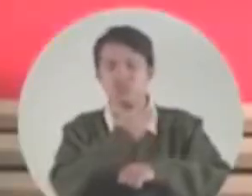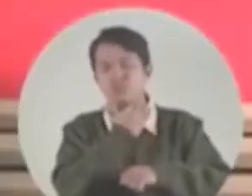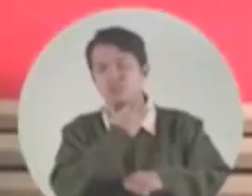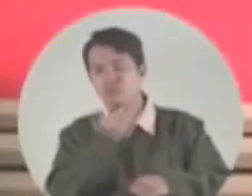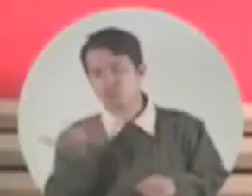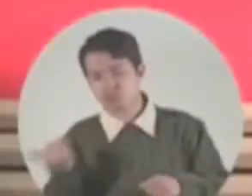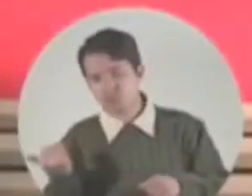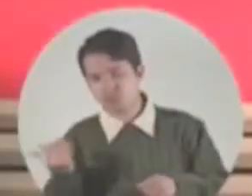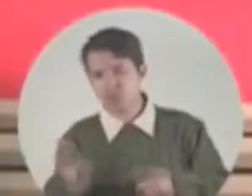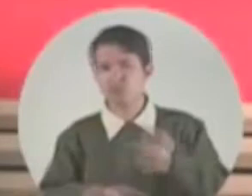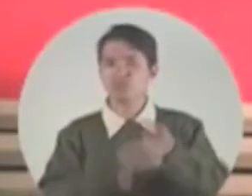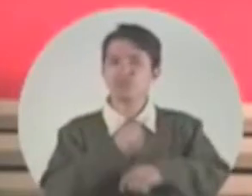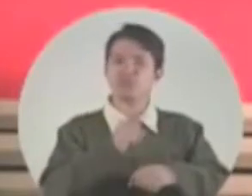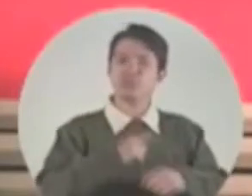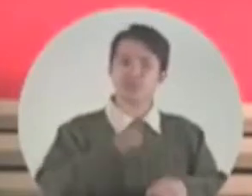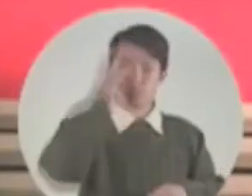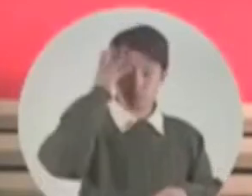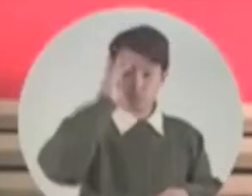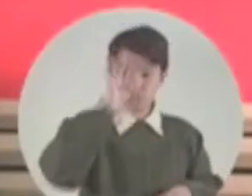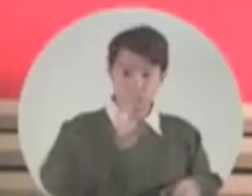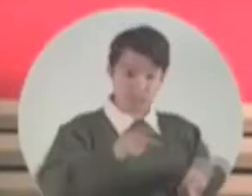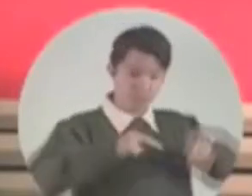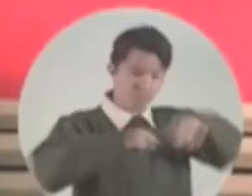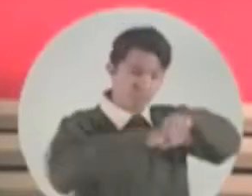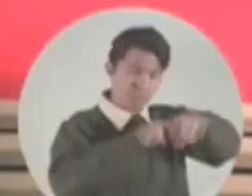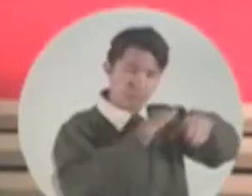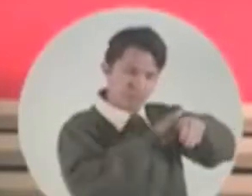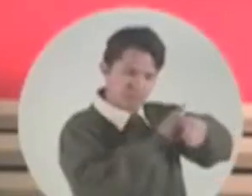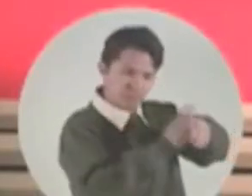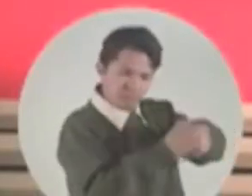de uma enfermidade, tinha sido sepultado.